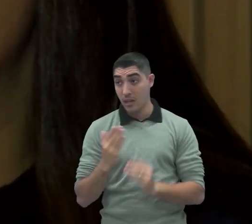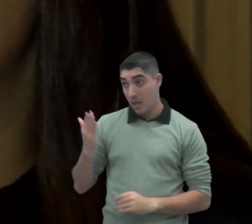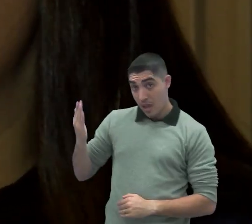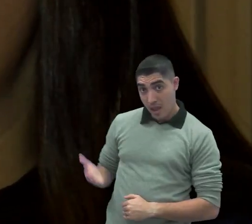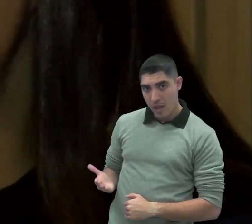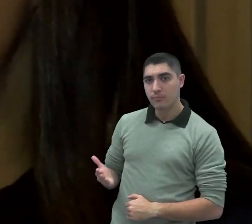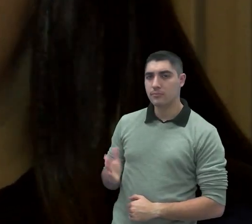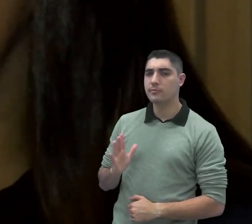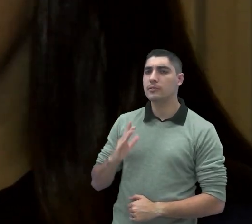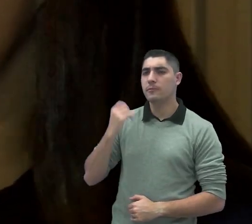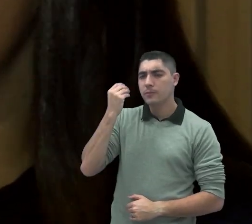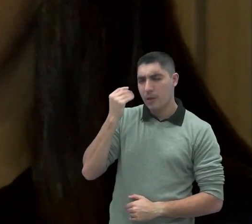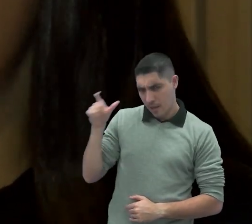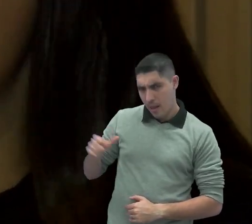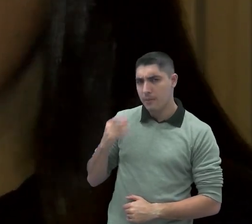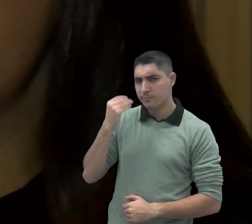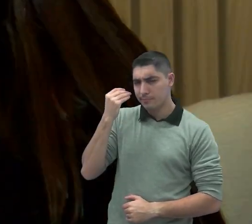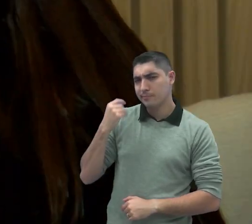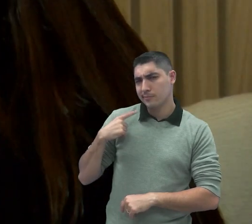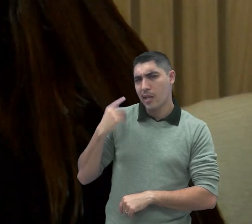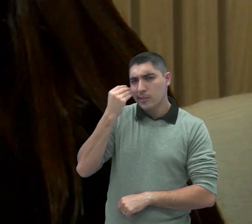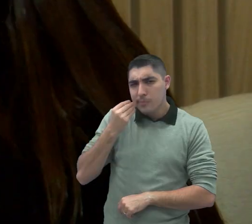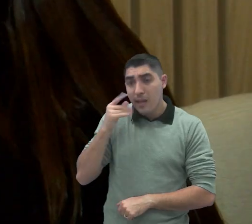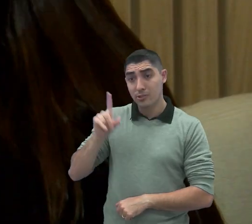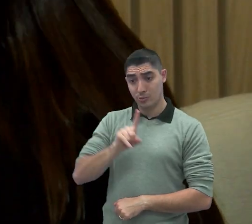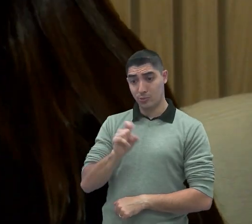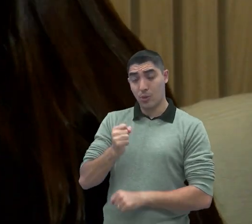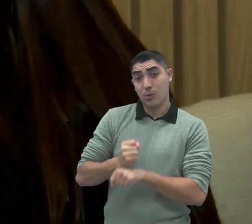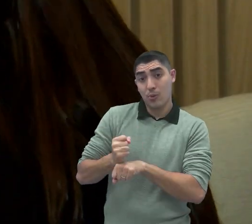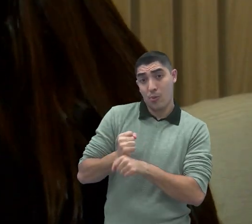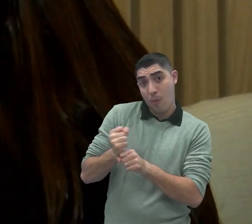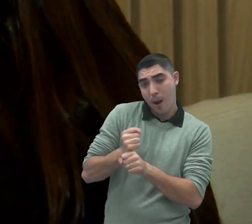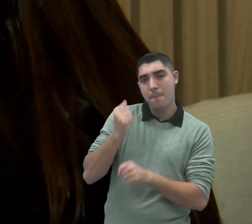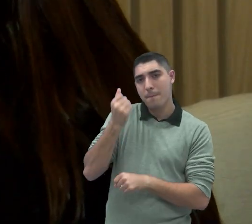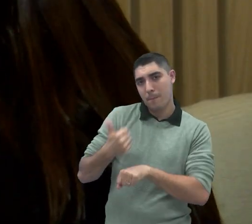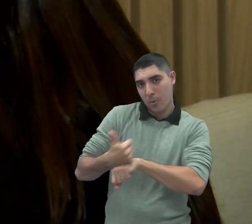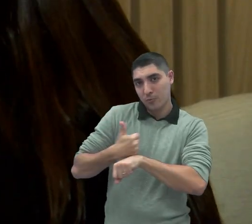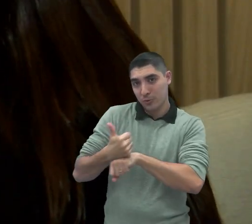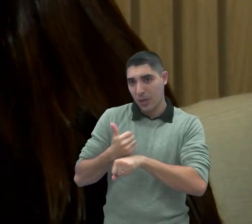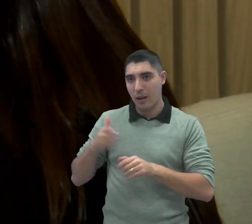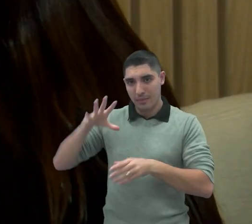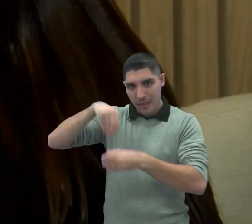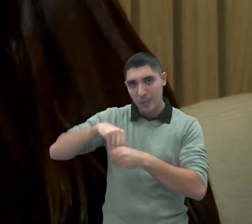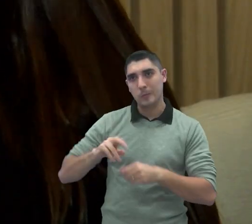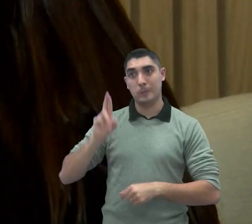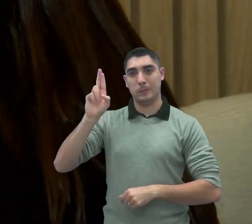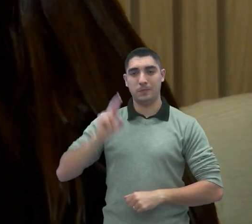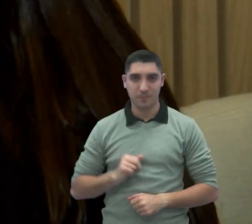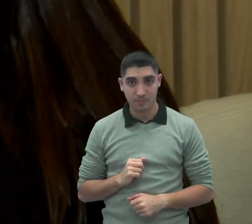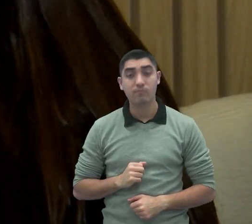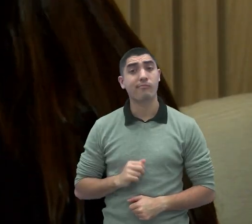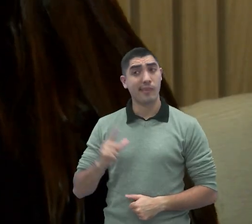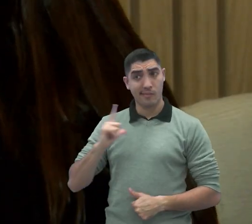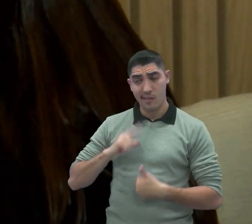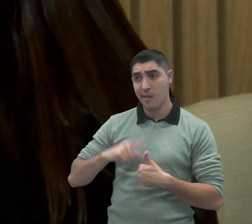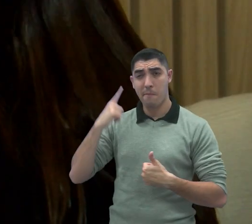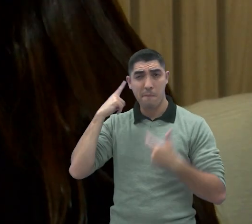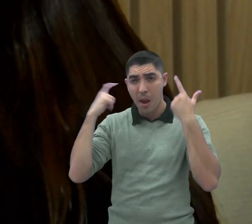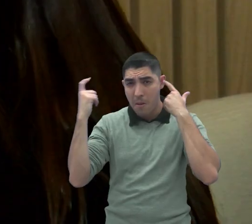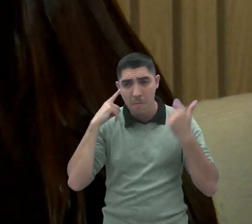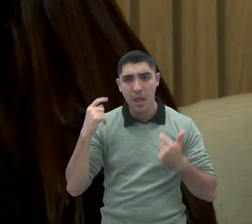há 18 anos e sabe bem disso. É a arrastação de móveis, brincadeiras de criança, o pular,